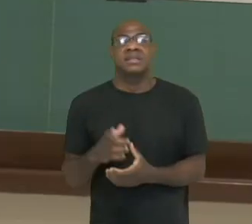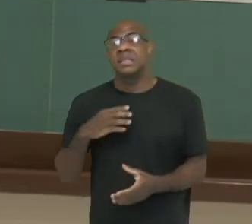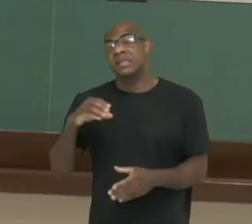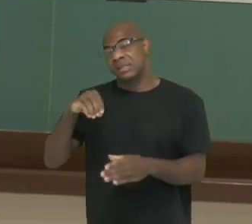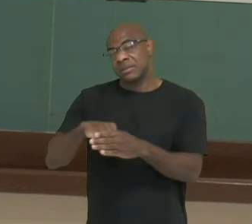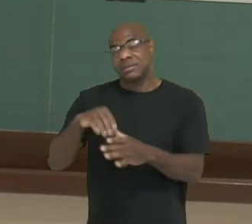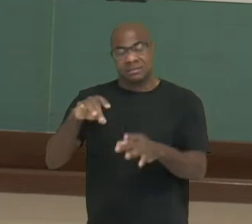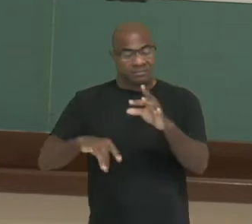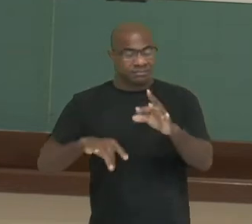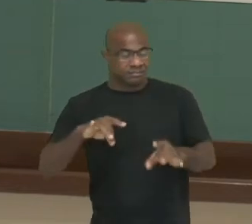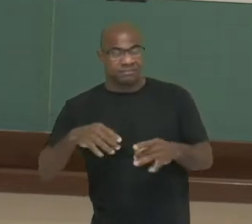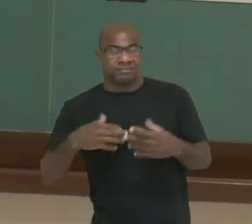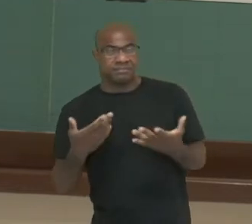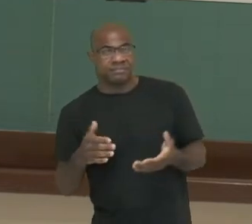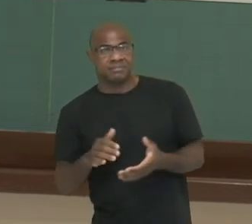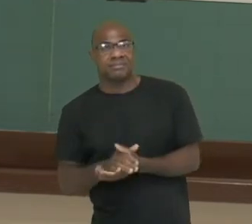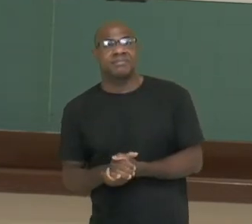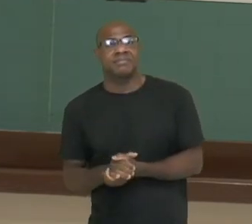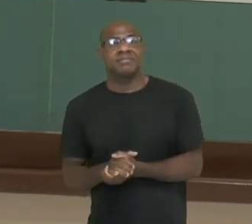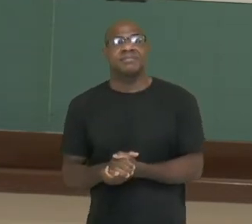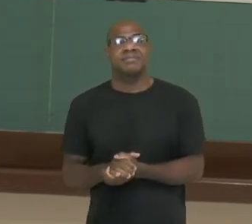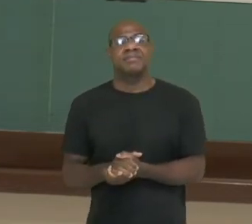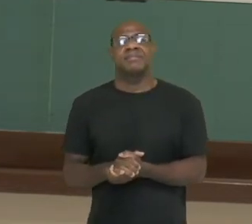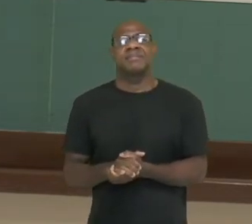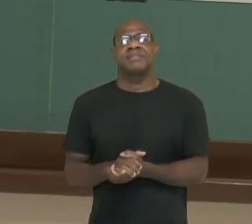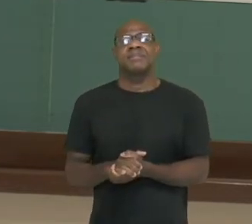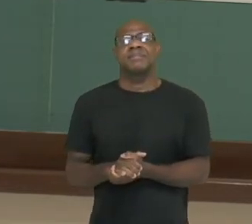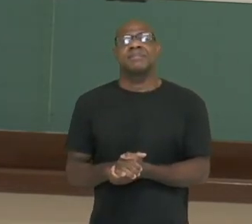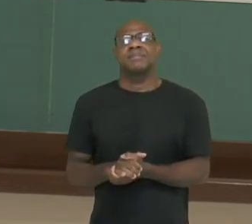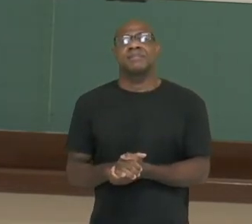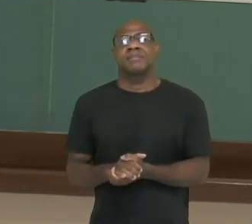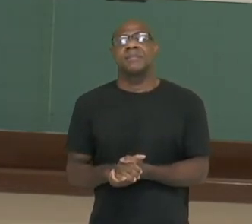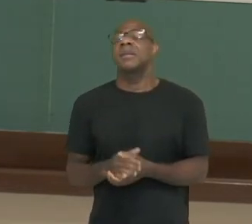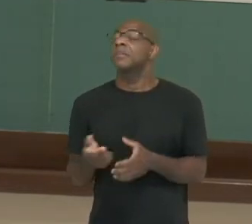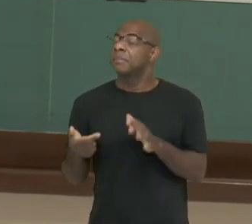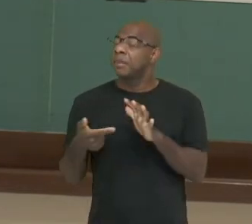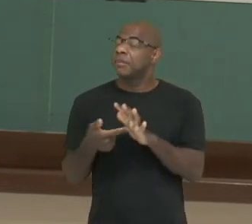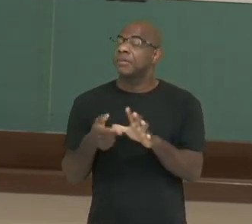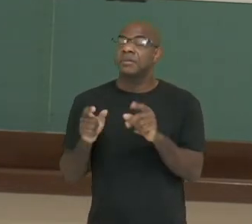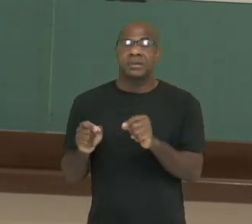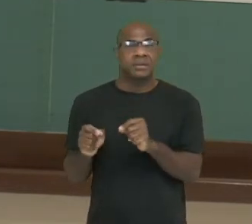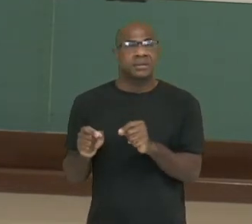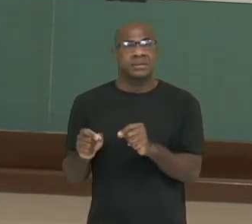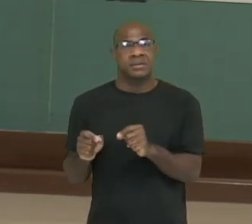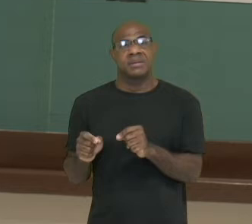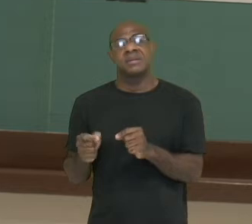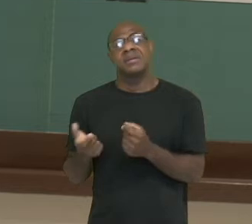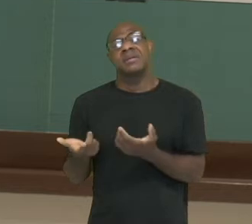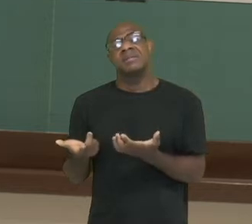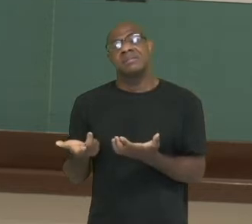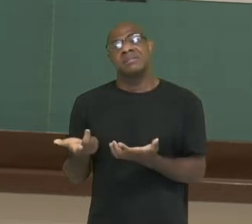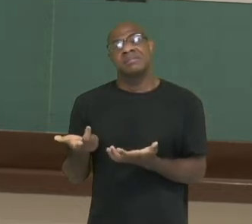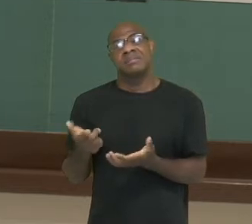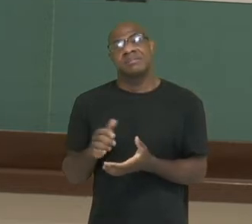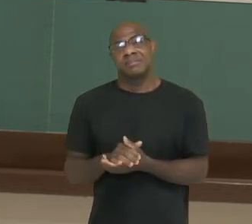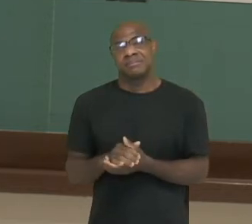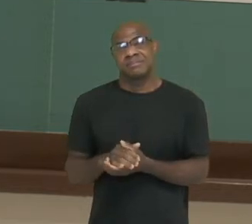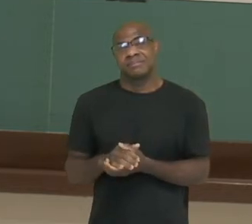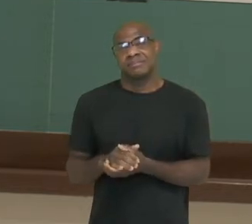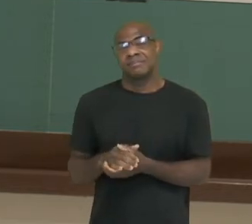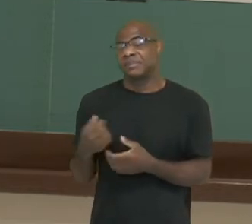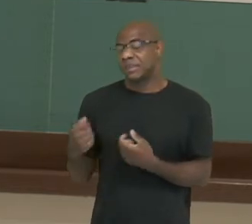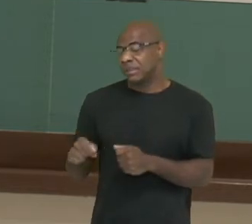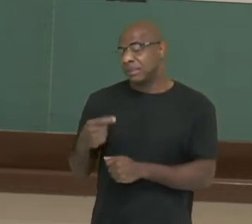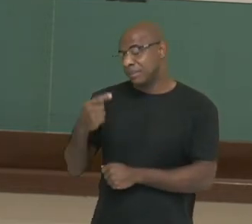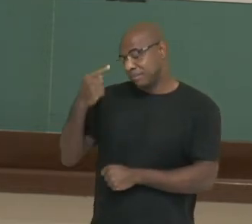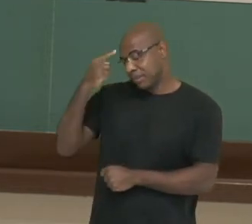né? Porque é uma forma artificial ali trazendo essa personagem para mostrar quem é, mas de uma forma mais direta, fazendo pensar.